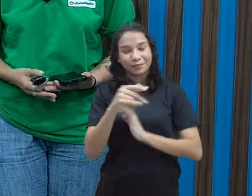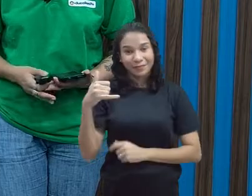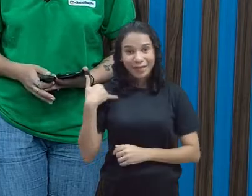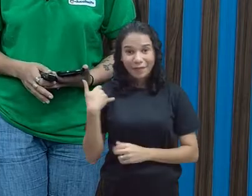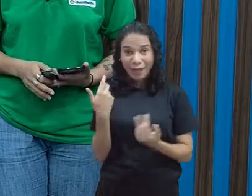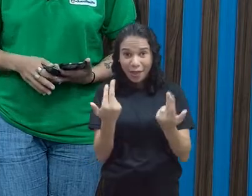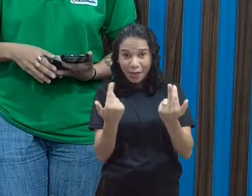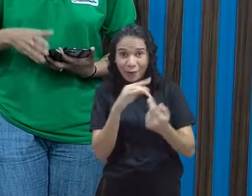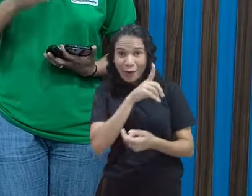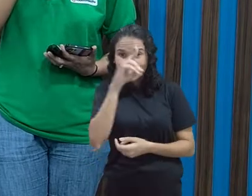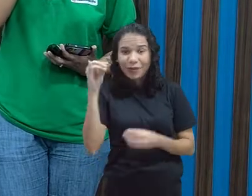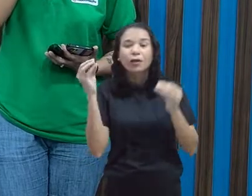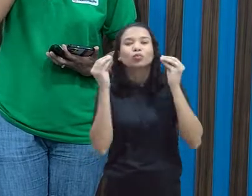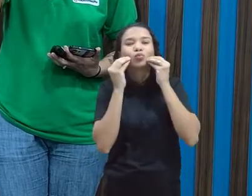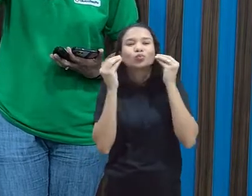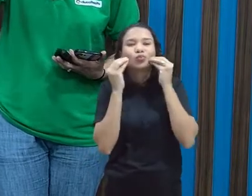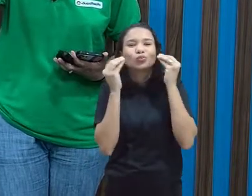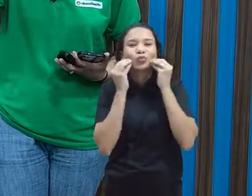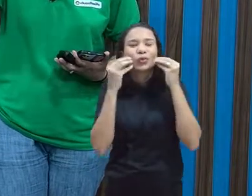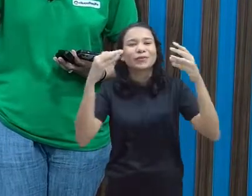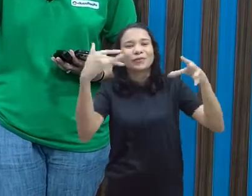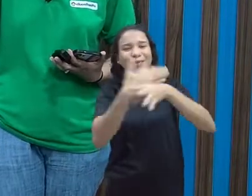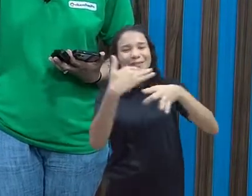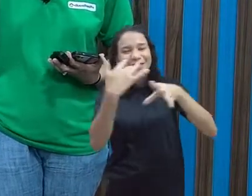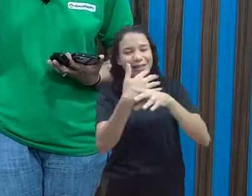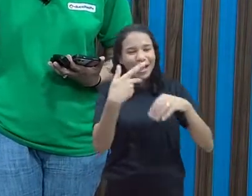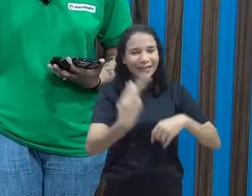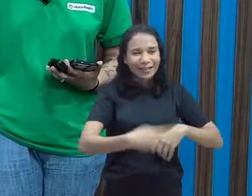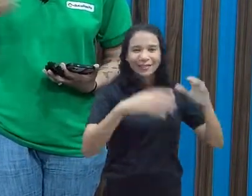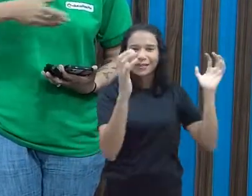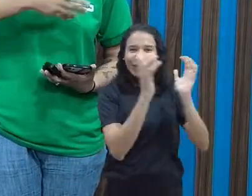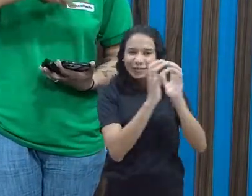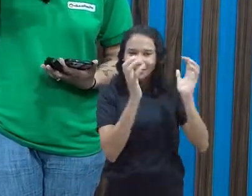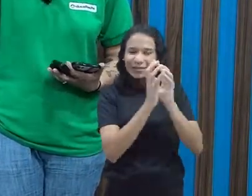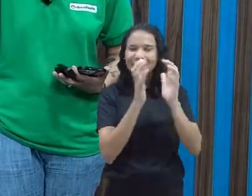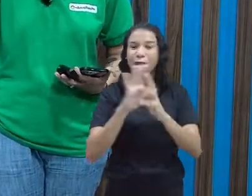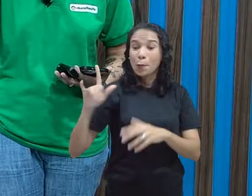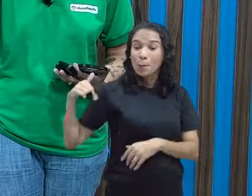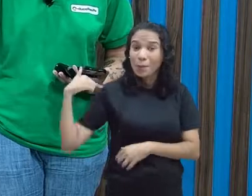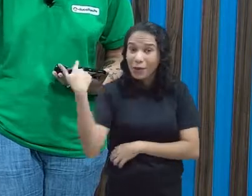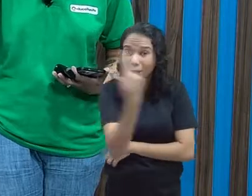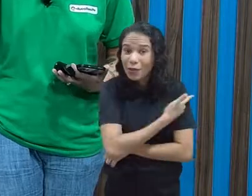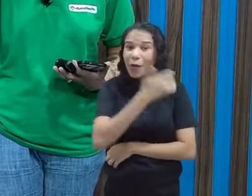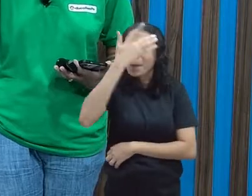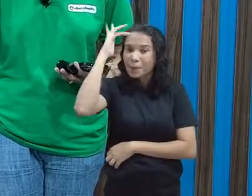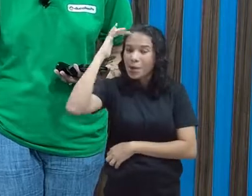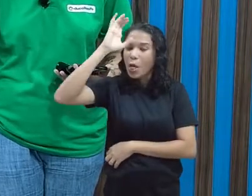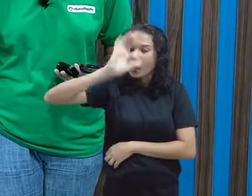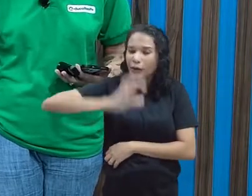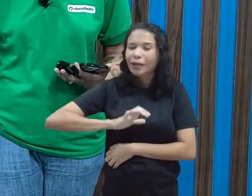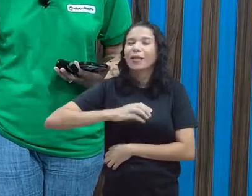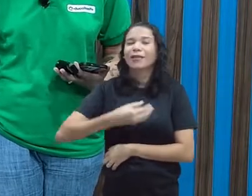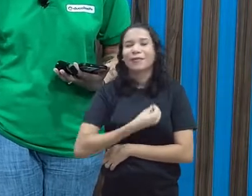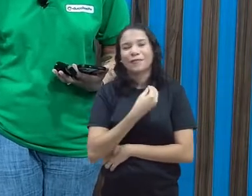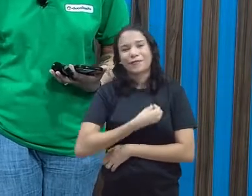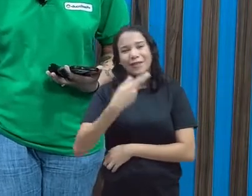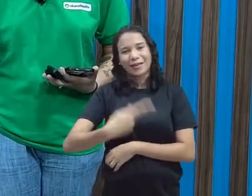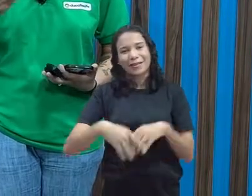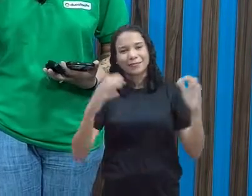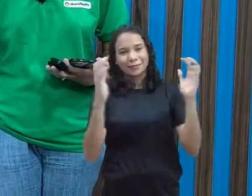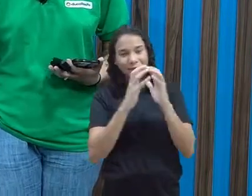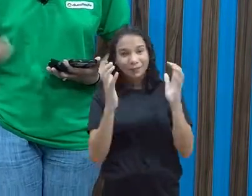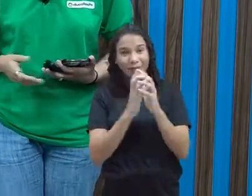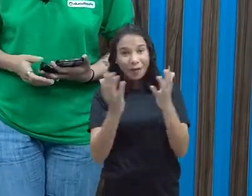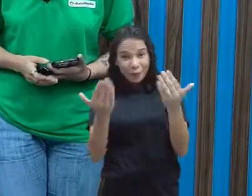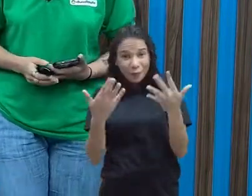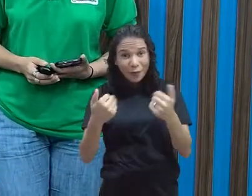mesmo dia. Um beijo para a cidade do Recife, para nós, cidadãos e cidadãs recifenses. E